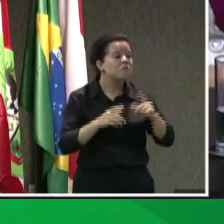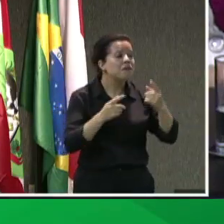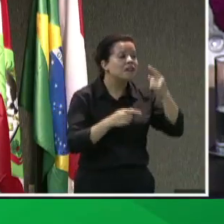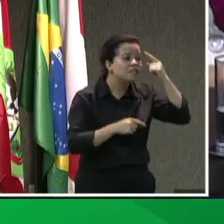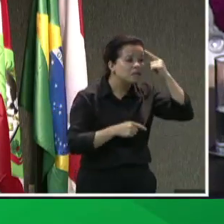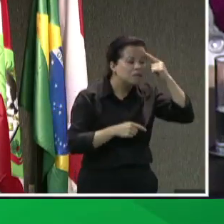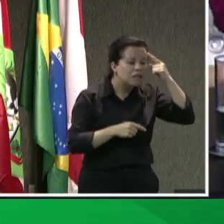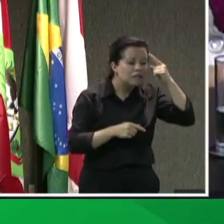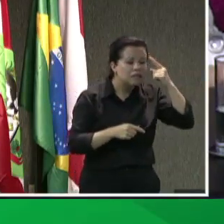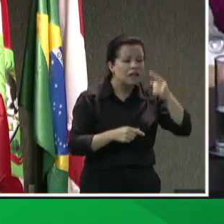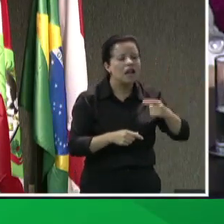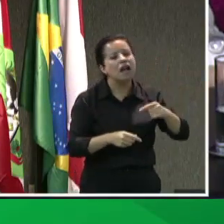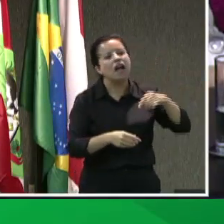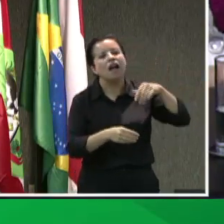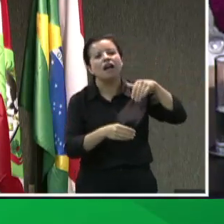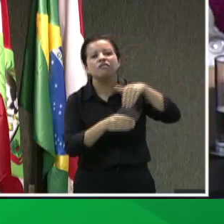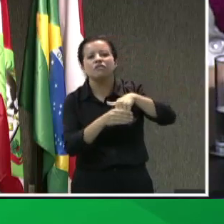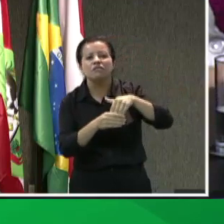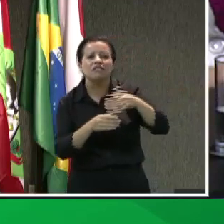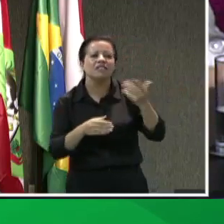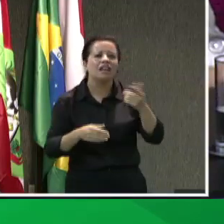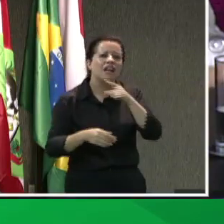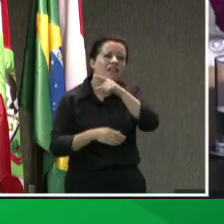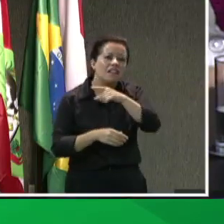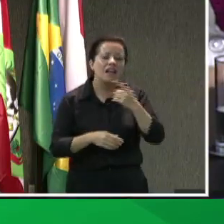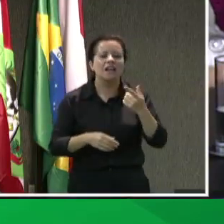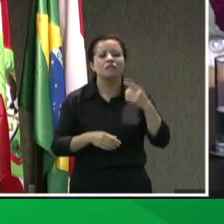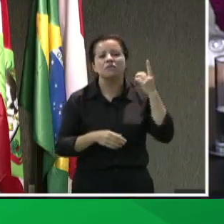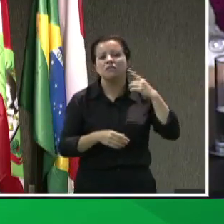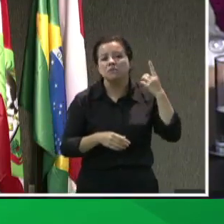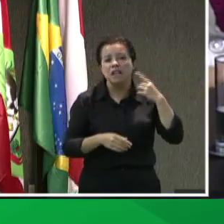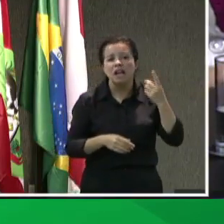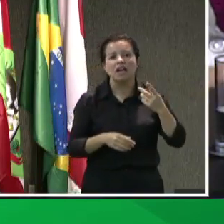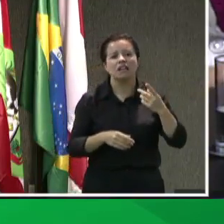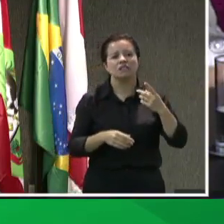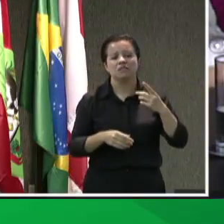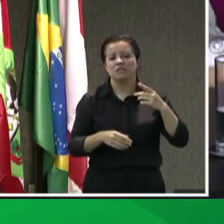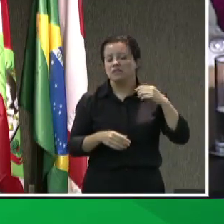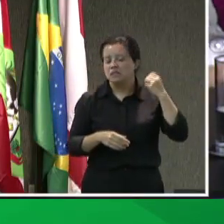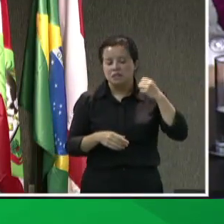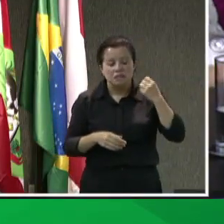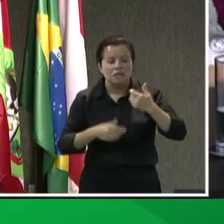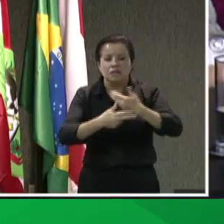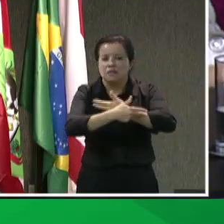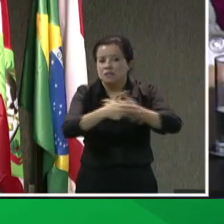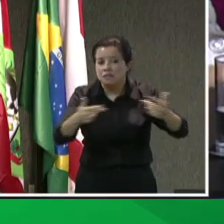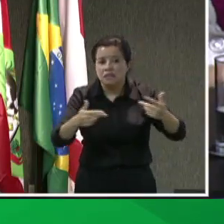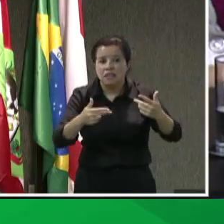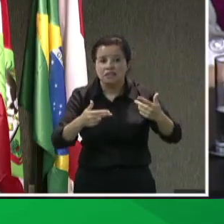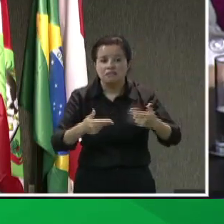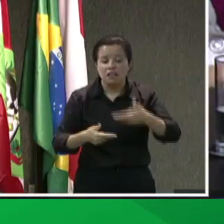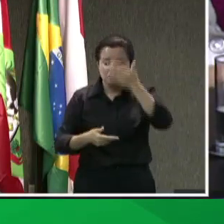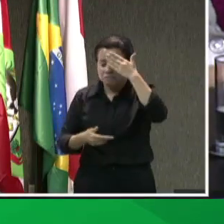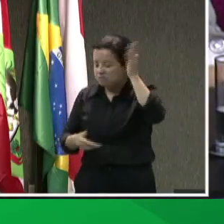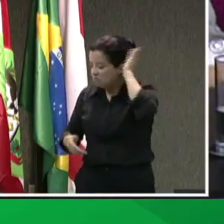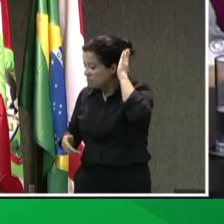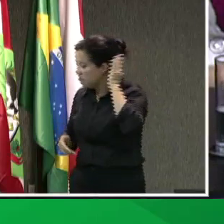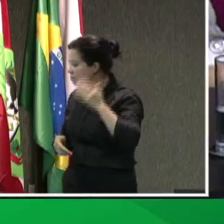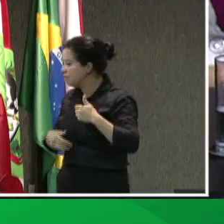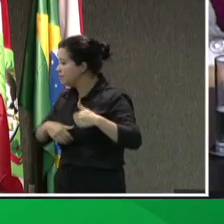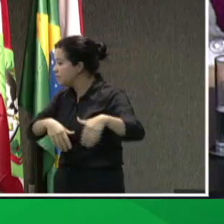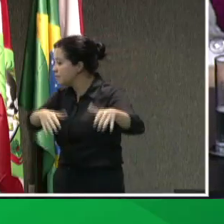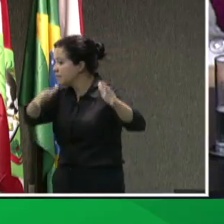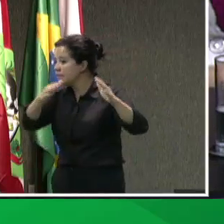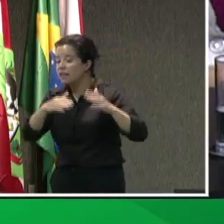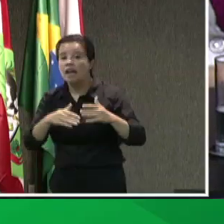números para prefeito ou presidente, e mais 5 para deputado federal, ou 5 para vereador, e virar as costas e viver os nossos 4 anos